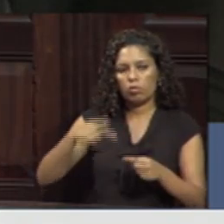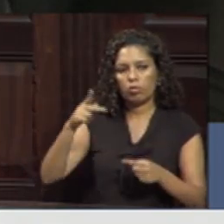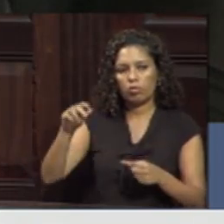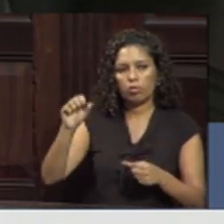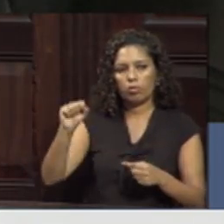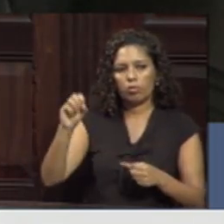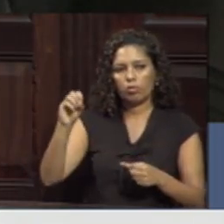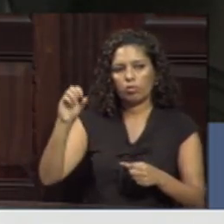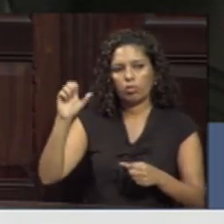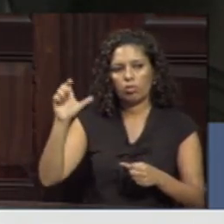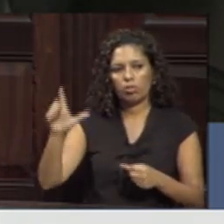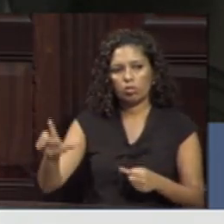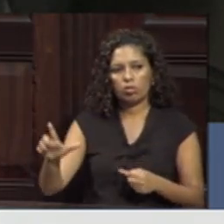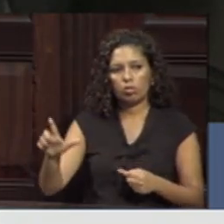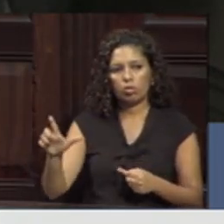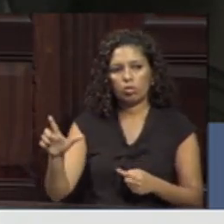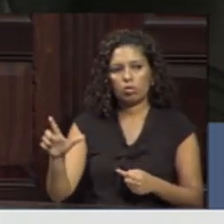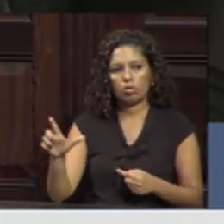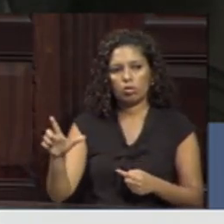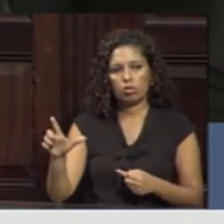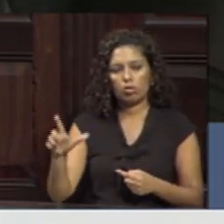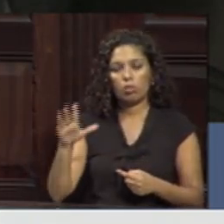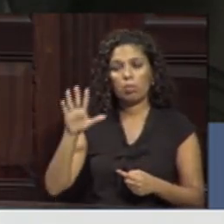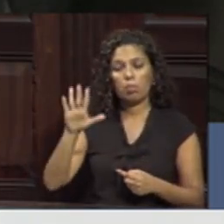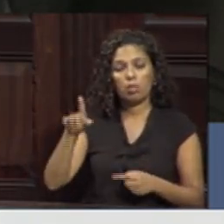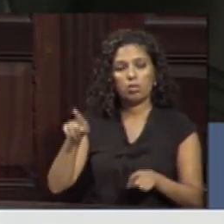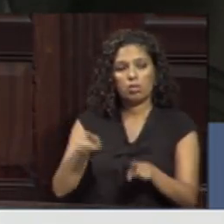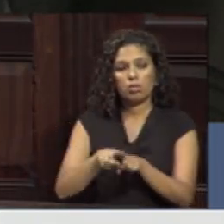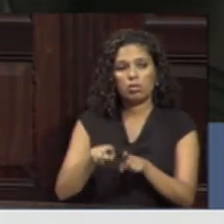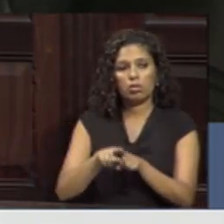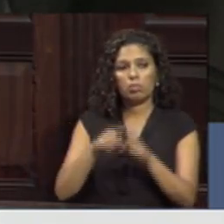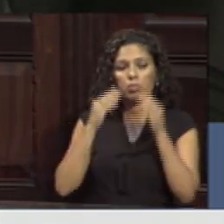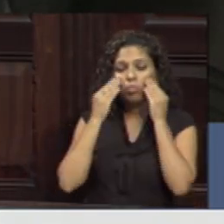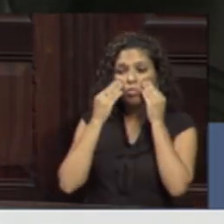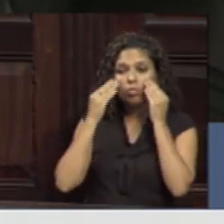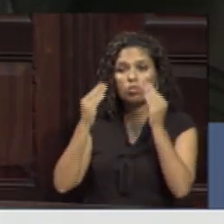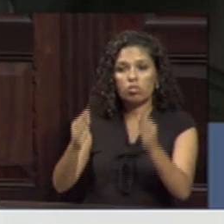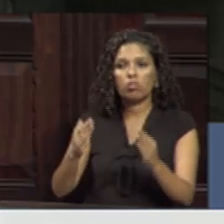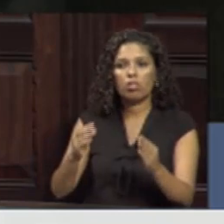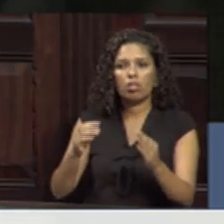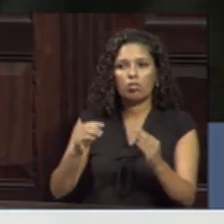do Rio de Janeiro, mas representava toda a luta